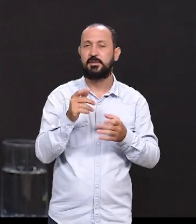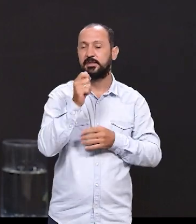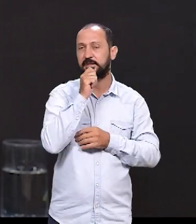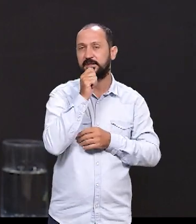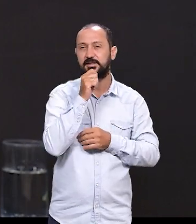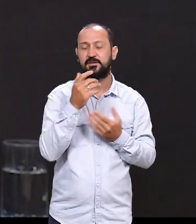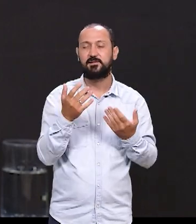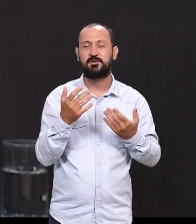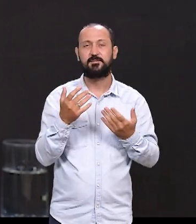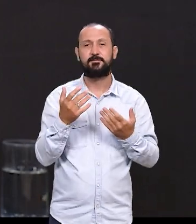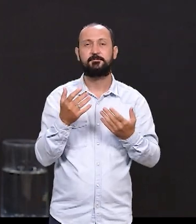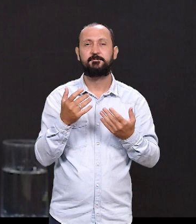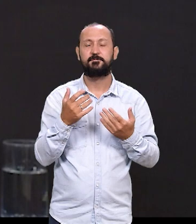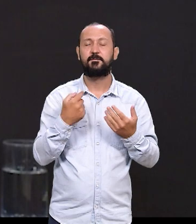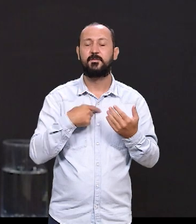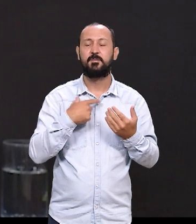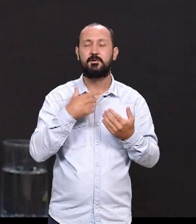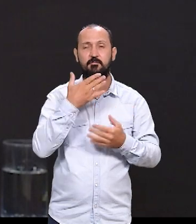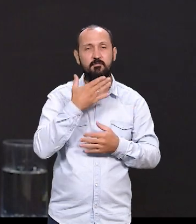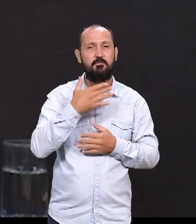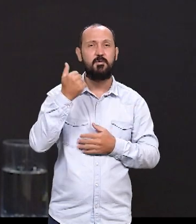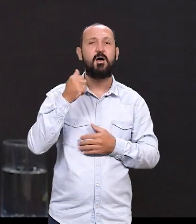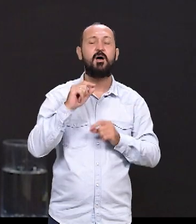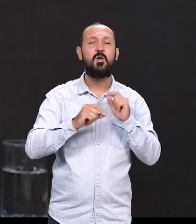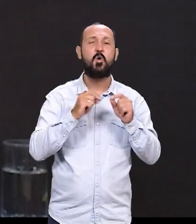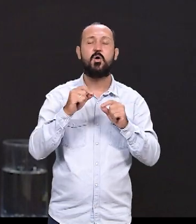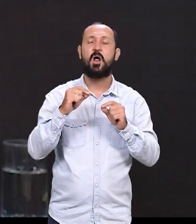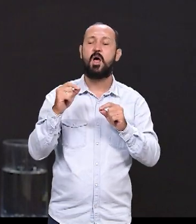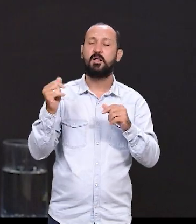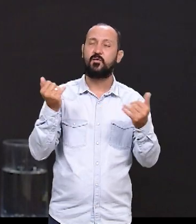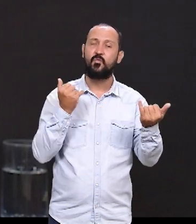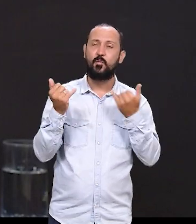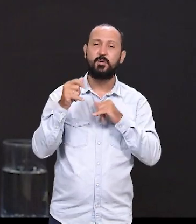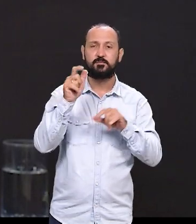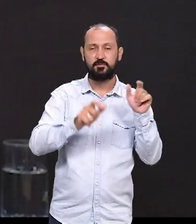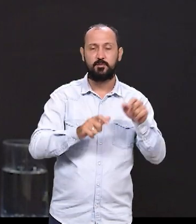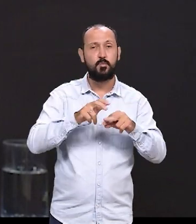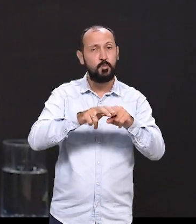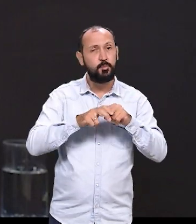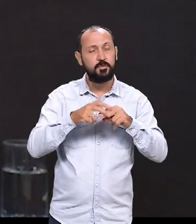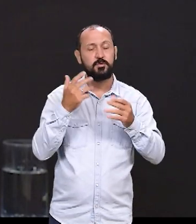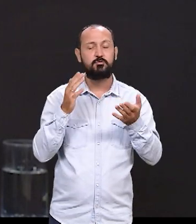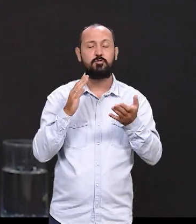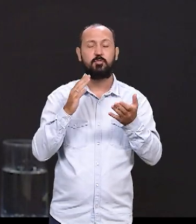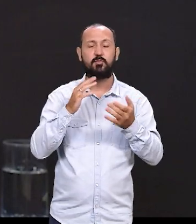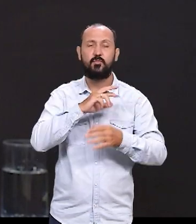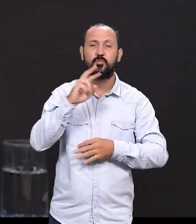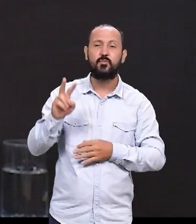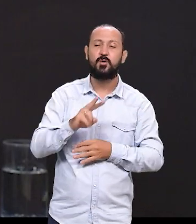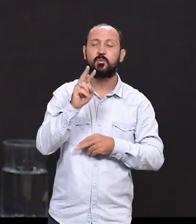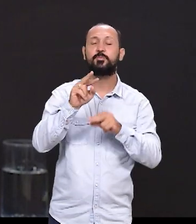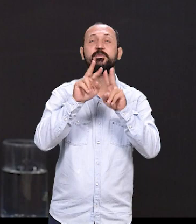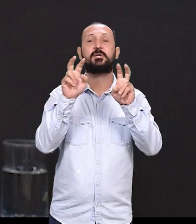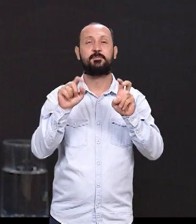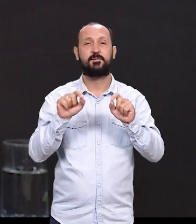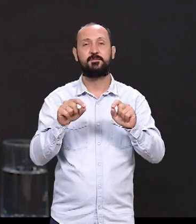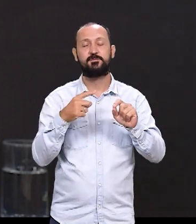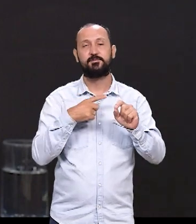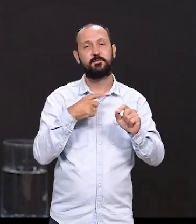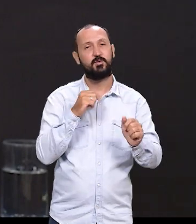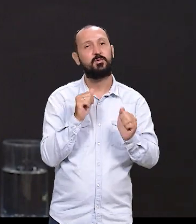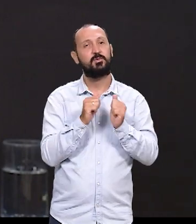exame orientação ainda a gente tem que eh às vezes caprichar um pouquinho mais na na informação PR as pessoas por isso que eu dou muito valor